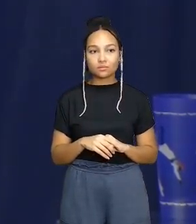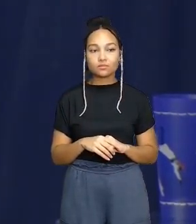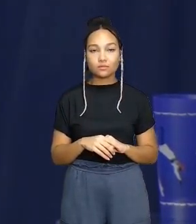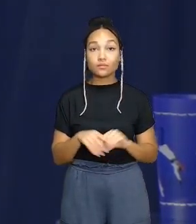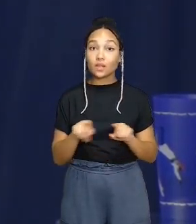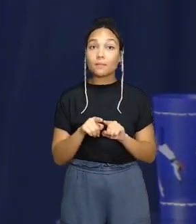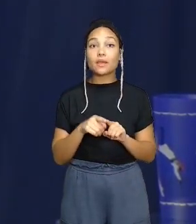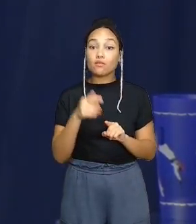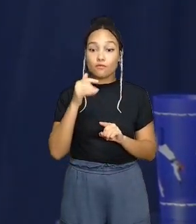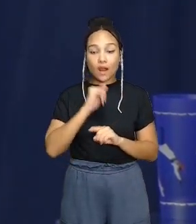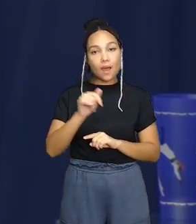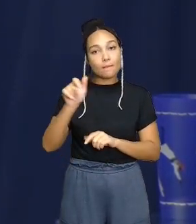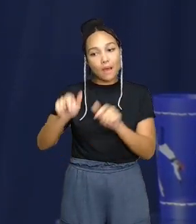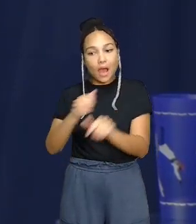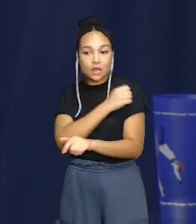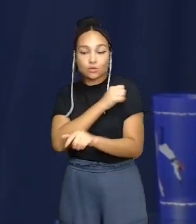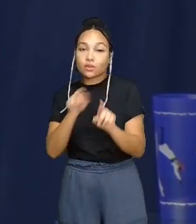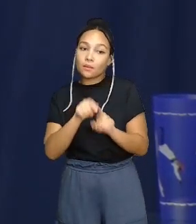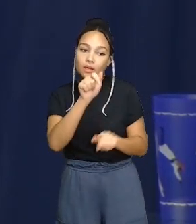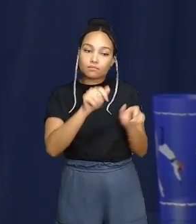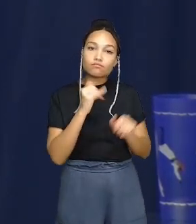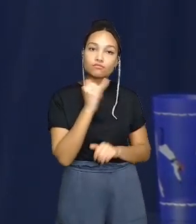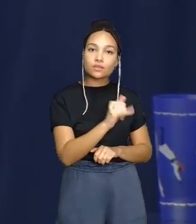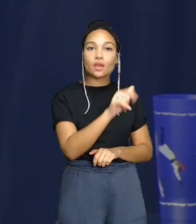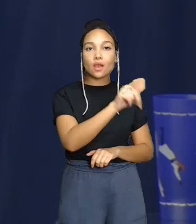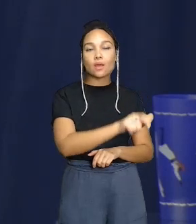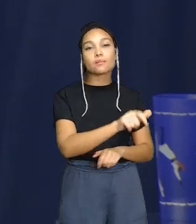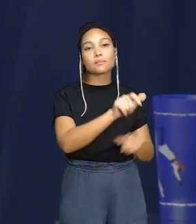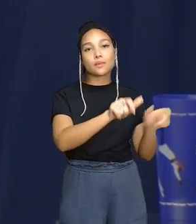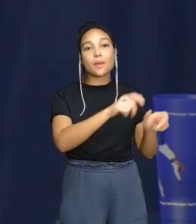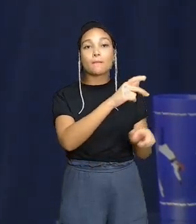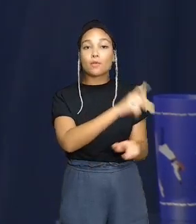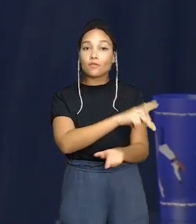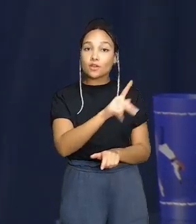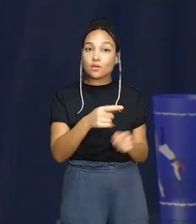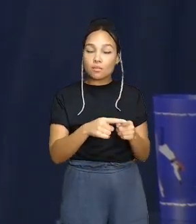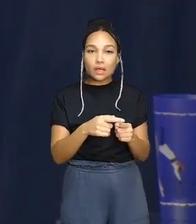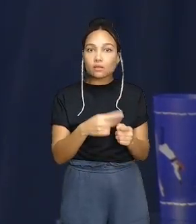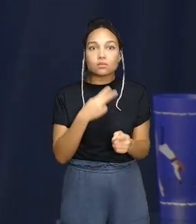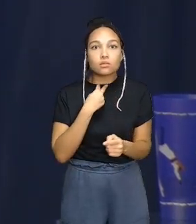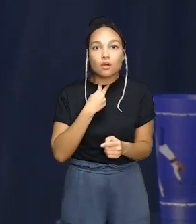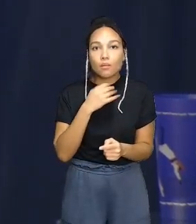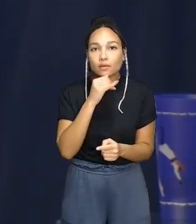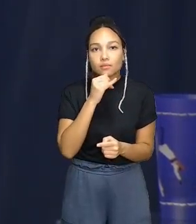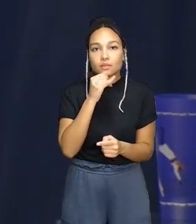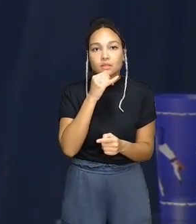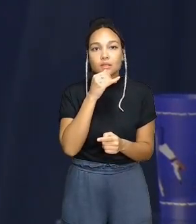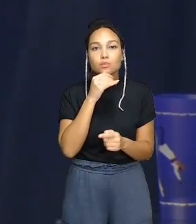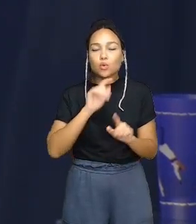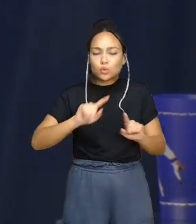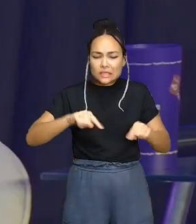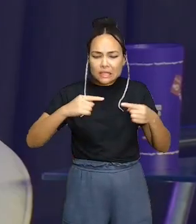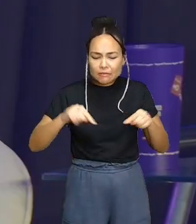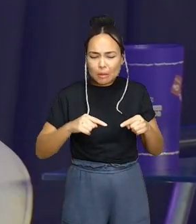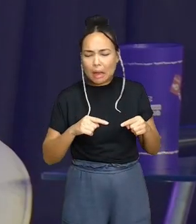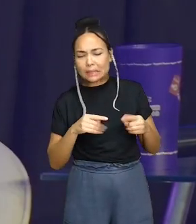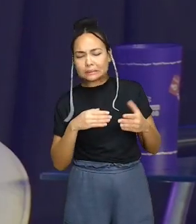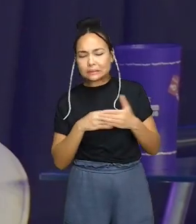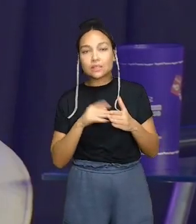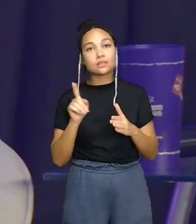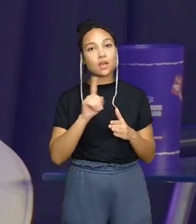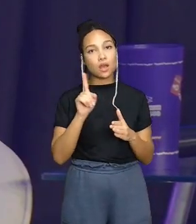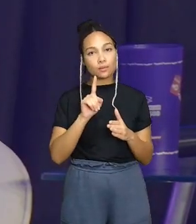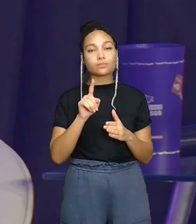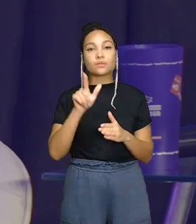que estão com a gente em processo formativo, porque a gente não pode parar diante dos primeiros desafios, né? A Letícia trouxe uma coisa super importante,